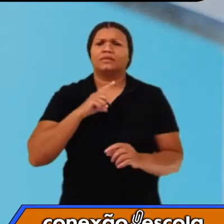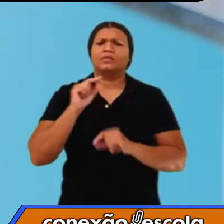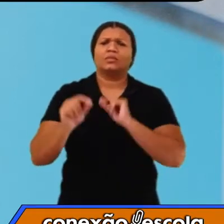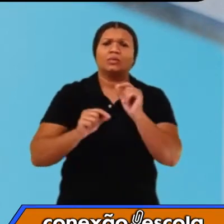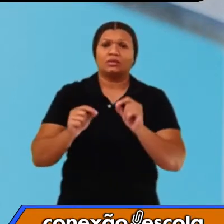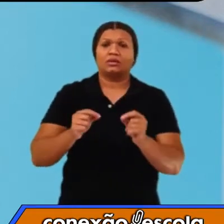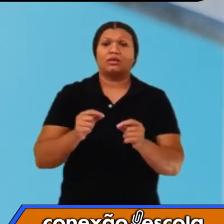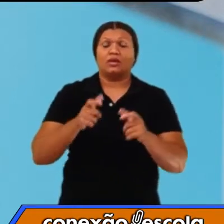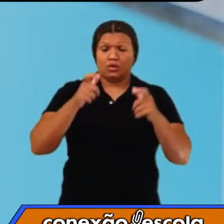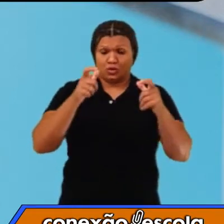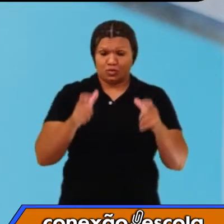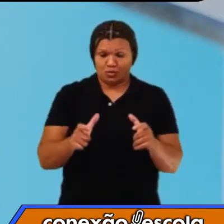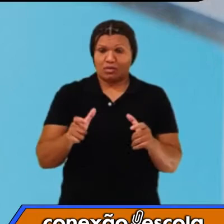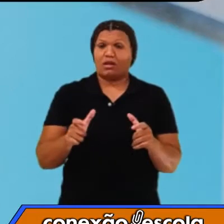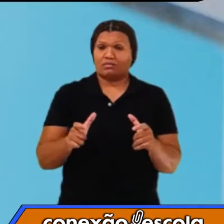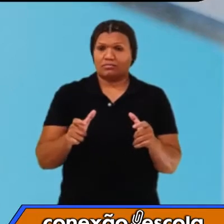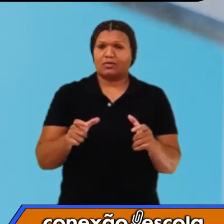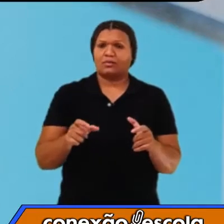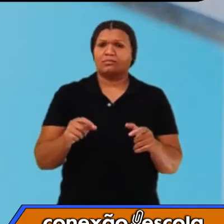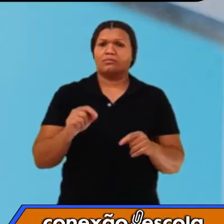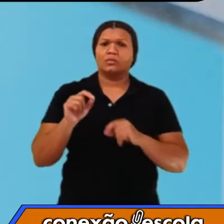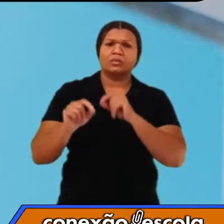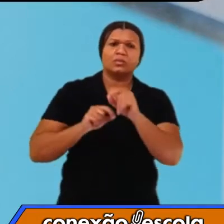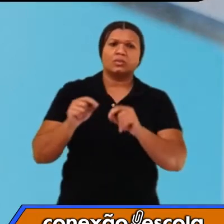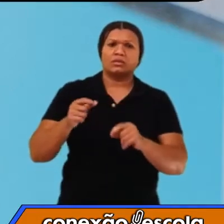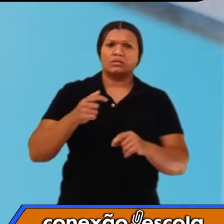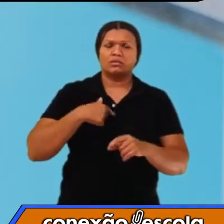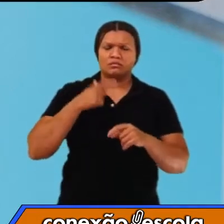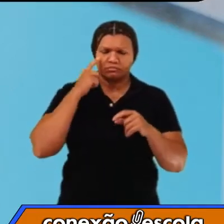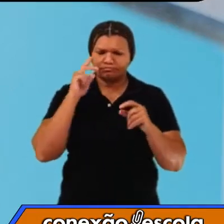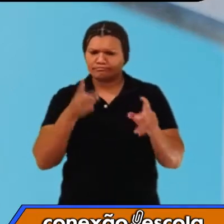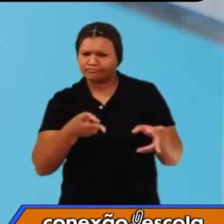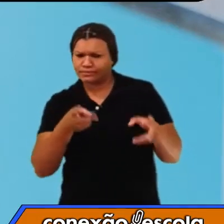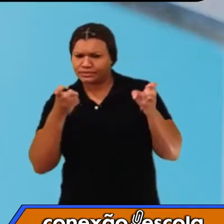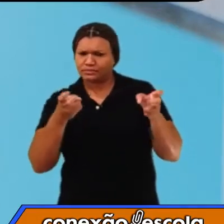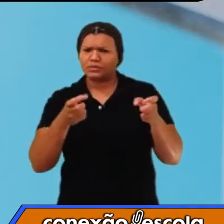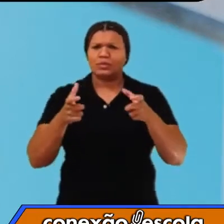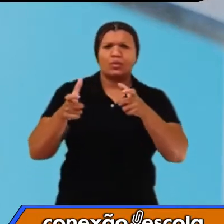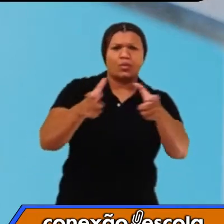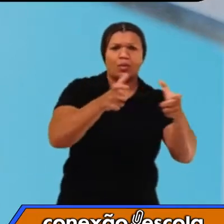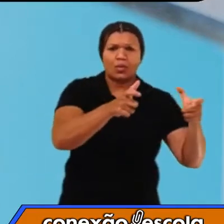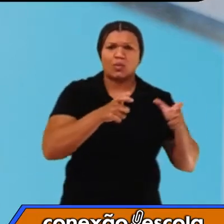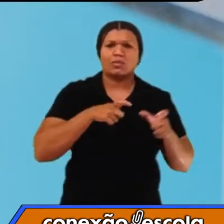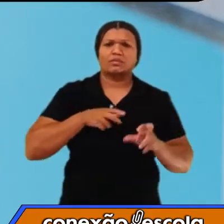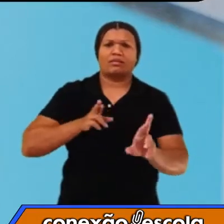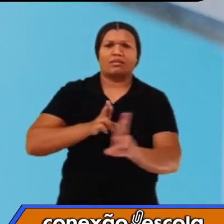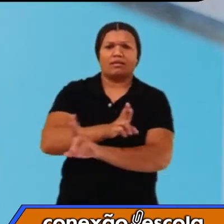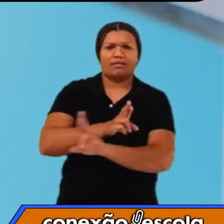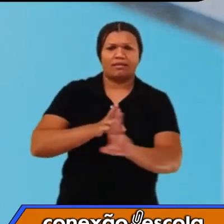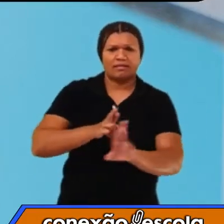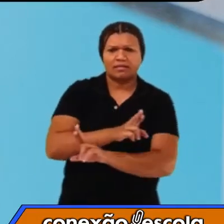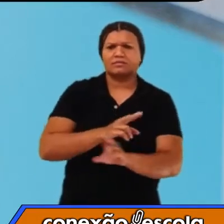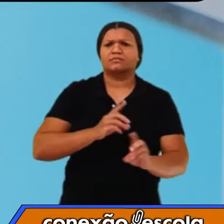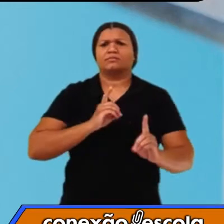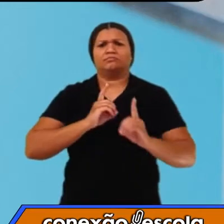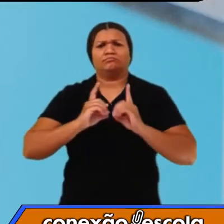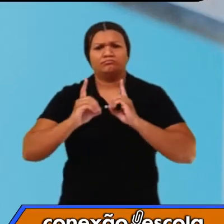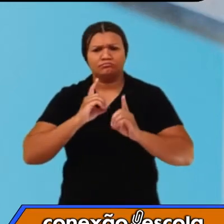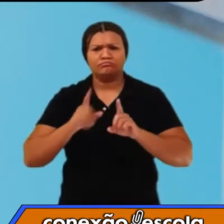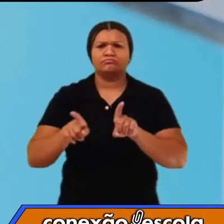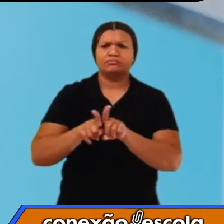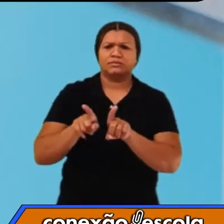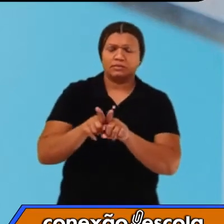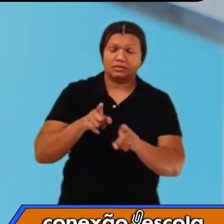um lugar determinado e ou percebido, onde estão as relações dinâmicas e